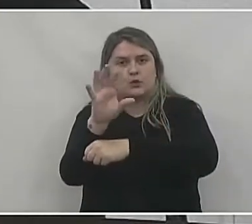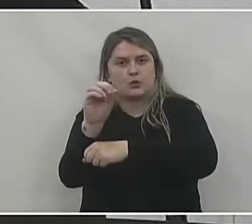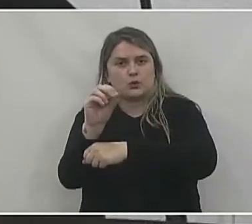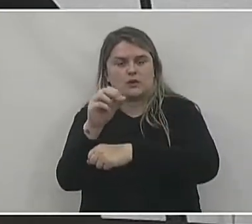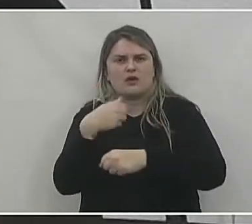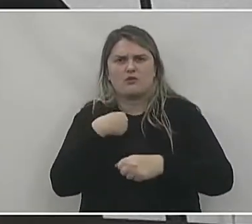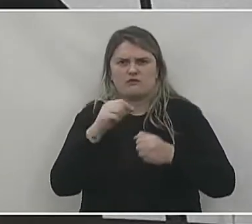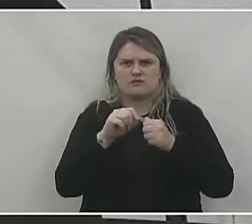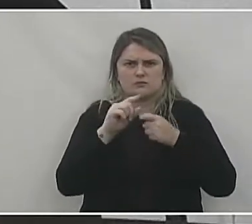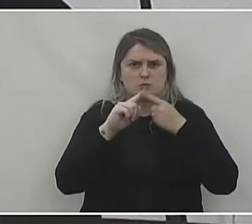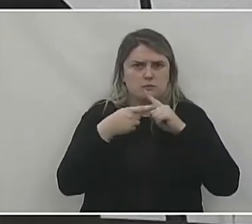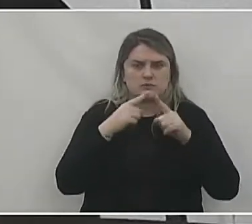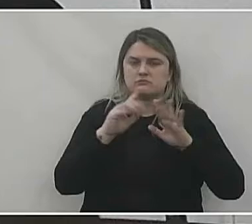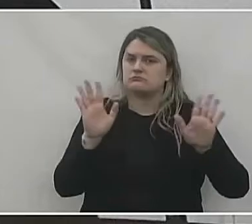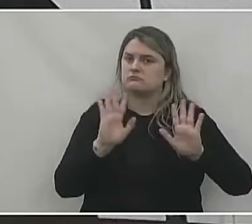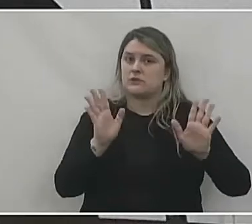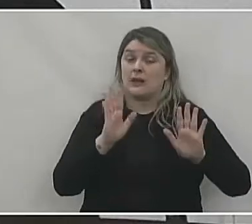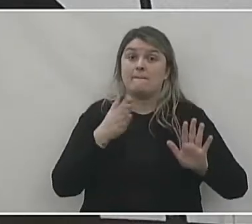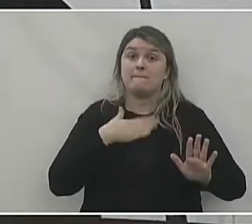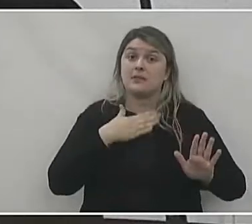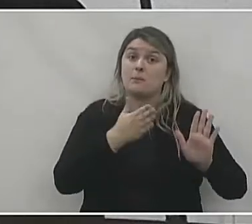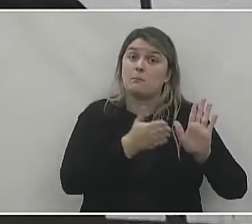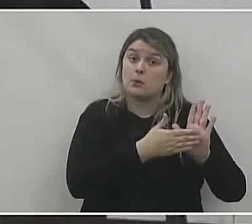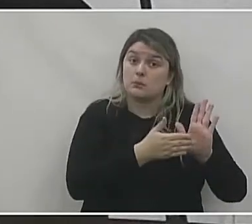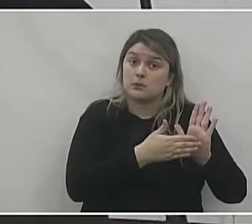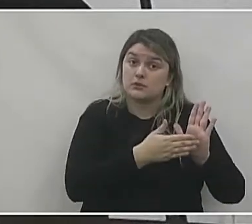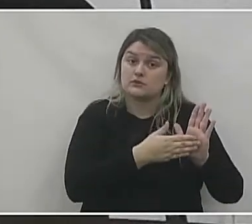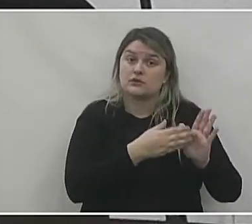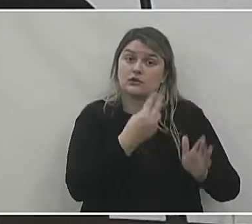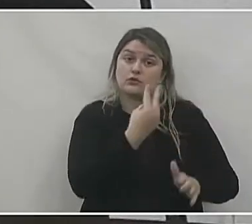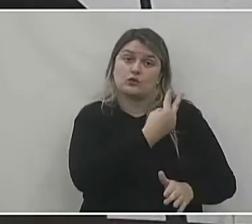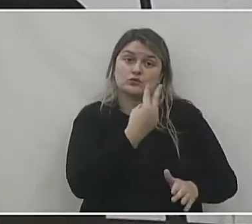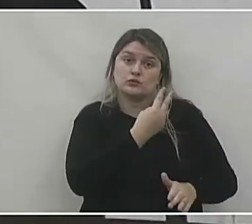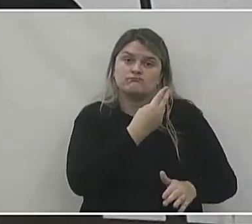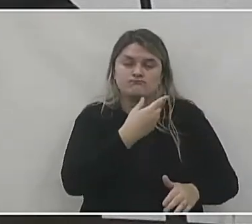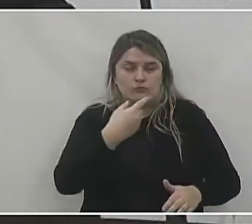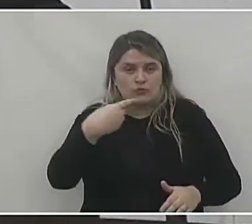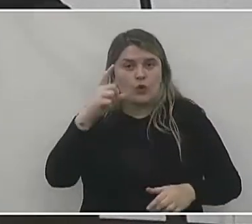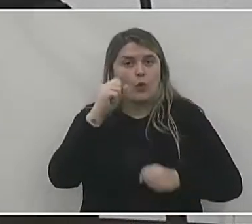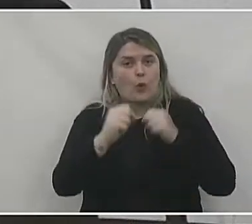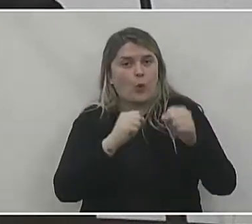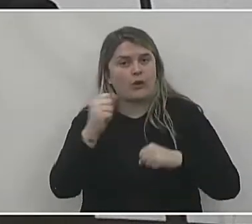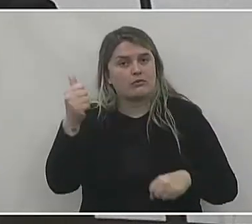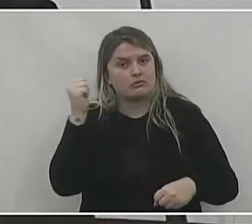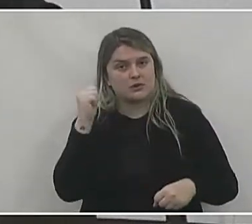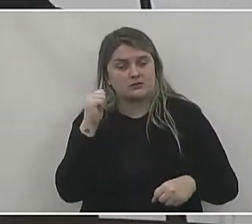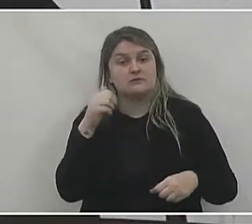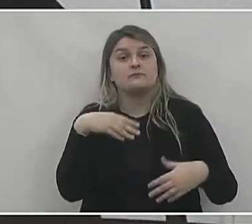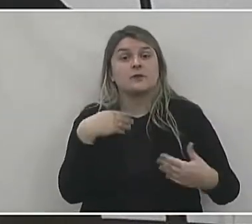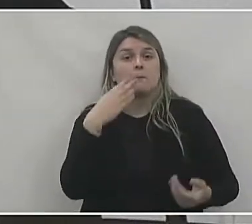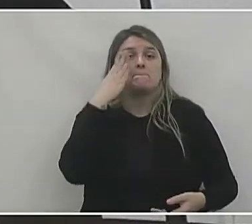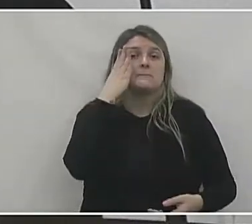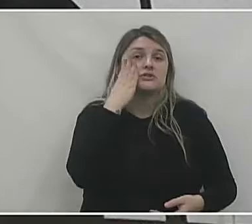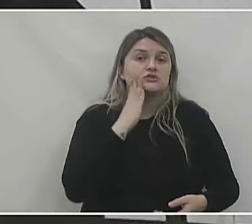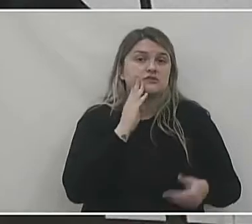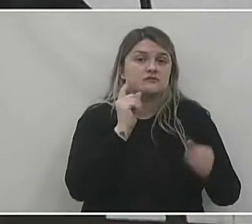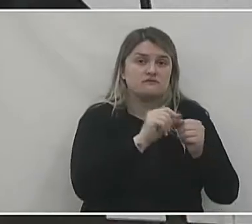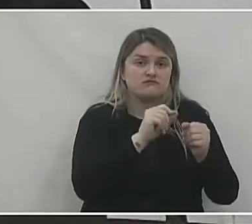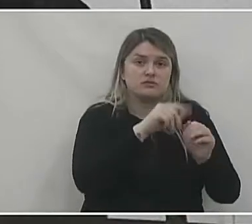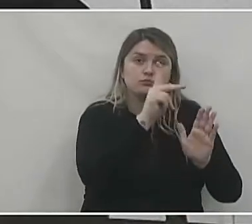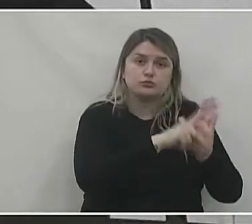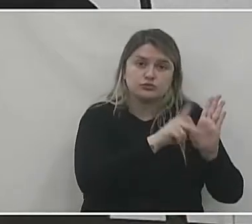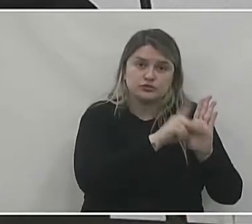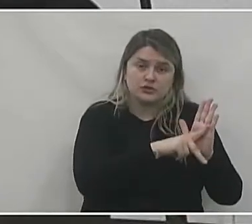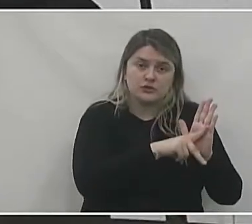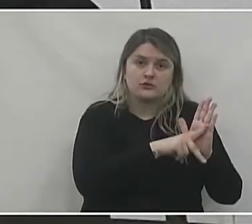Bento, é um propósito de nós irmos atrás. Então logo o Bachir tenha este projeto, nós